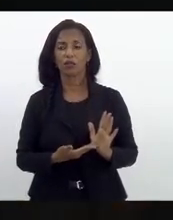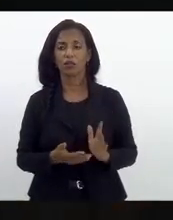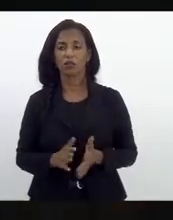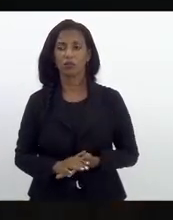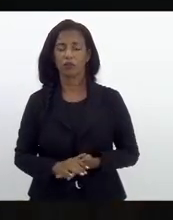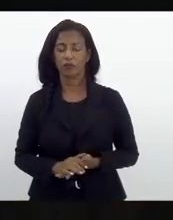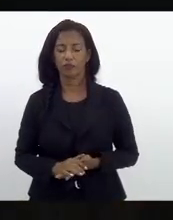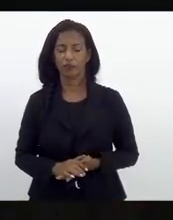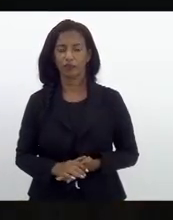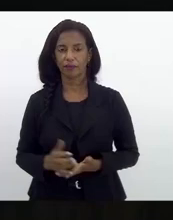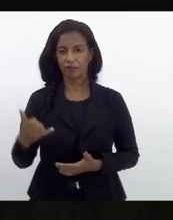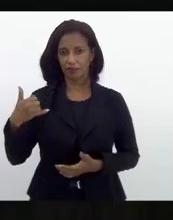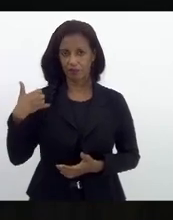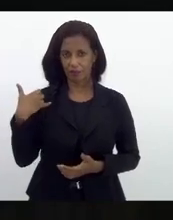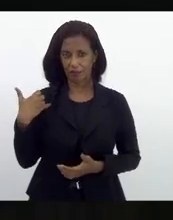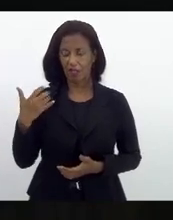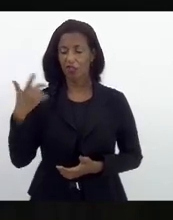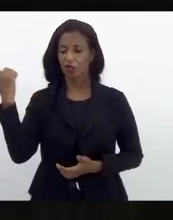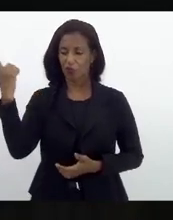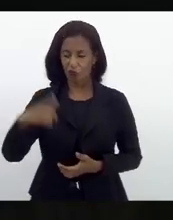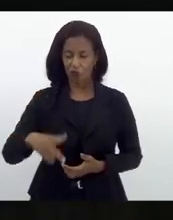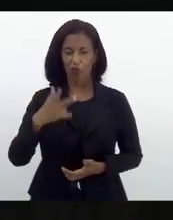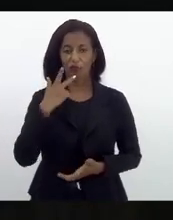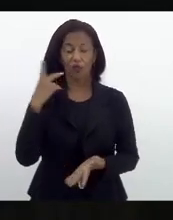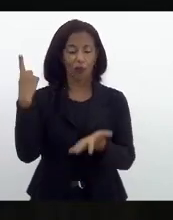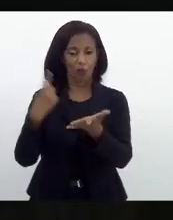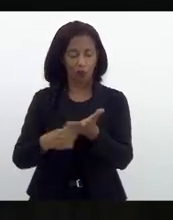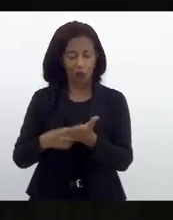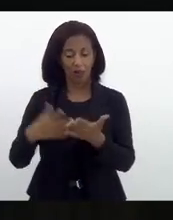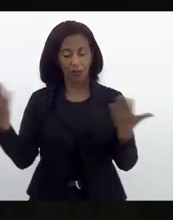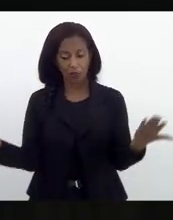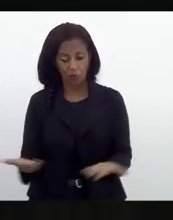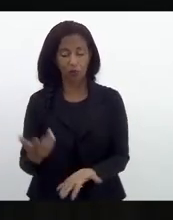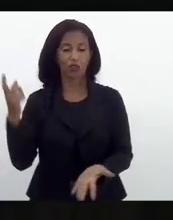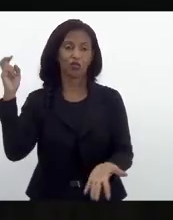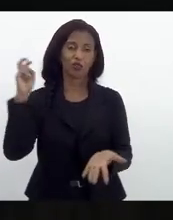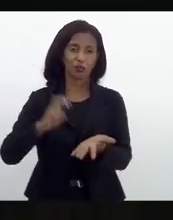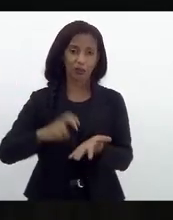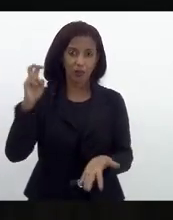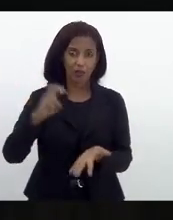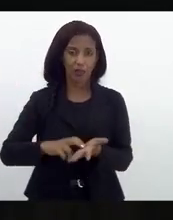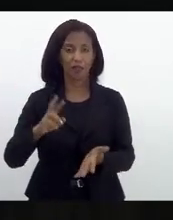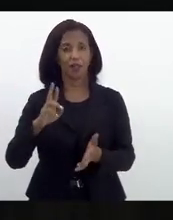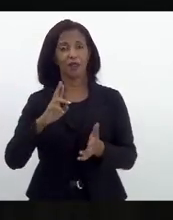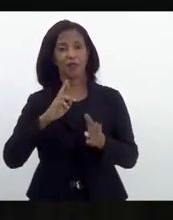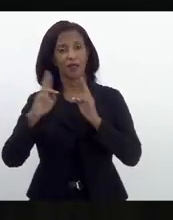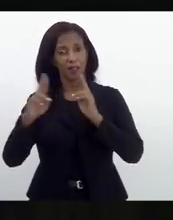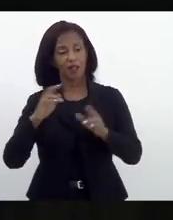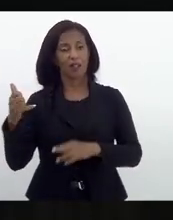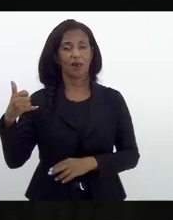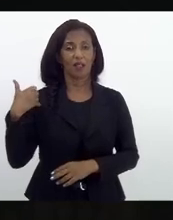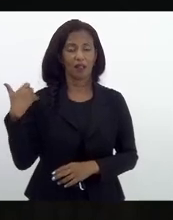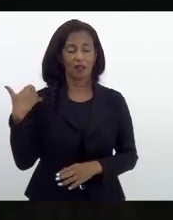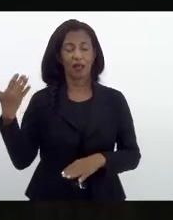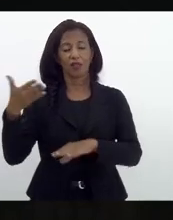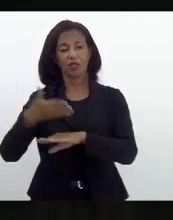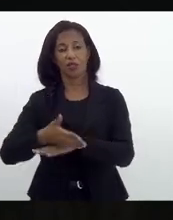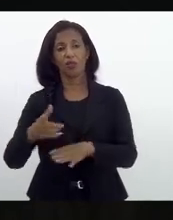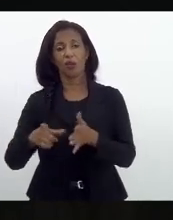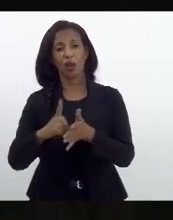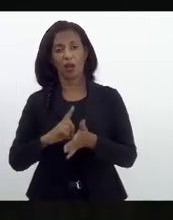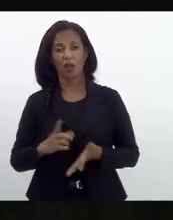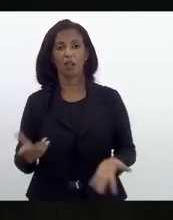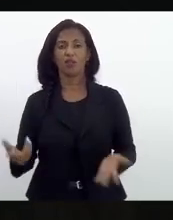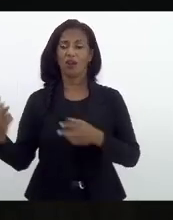a idade volto a afirmar tem um acordo do dia de hoje pela manhã em relação a idade em relação a quem entrou antes de 98